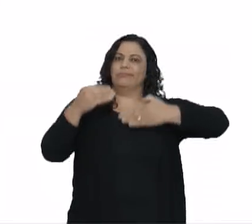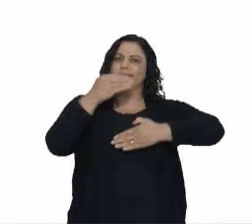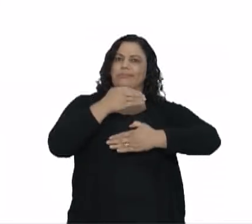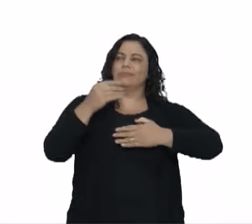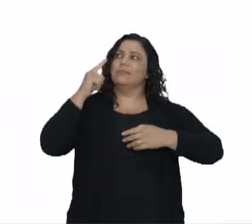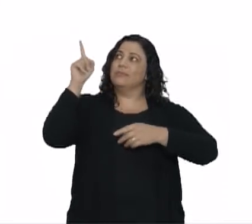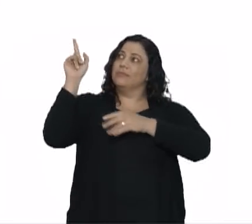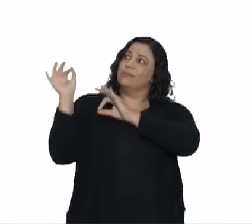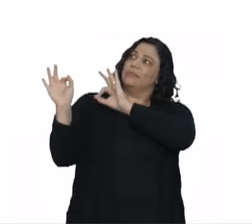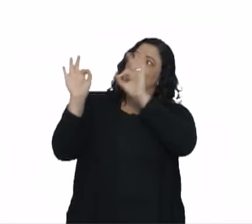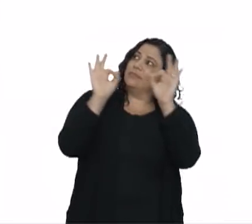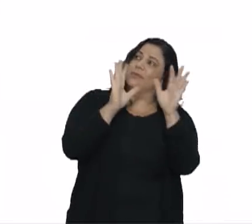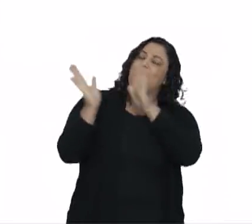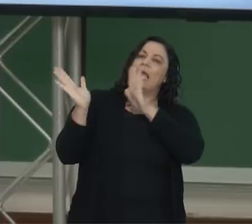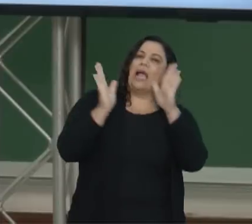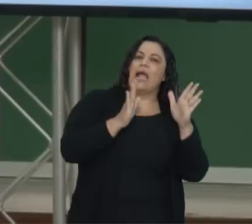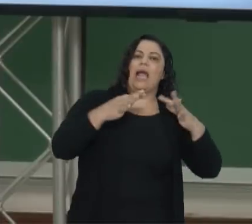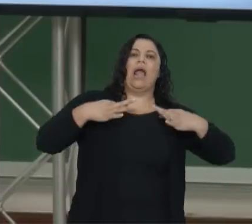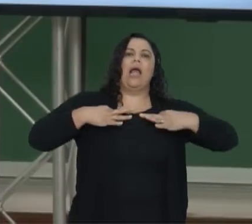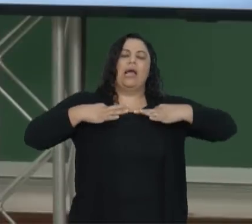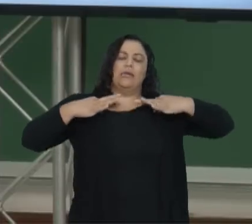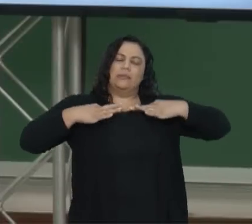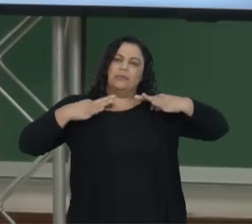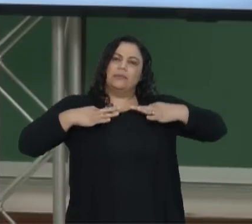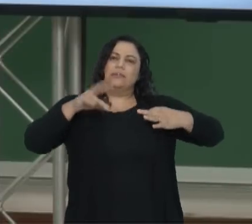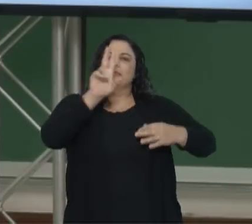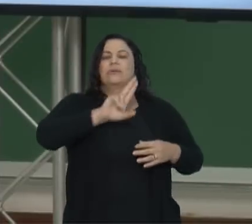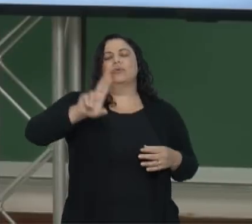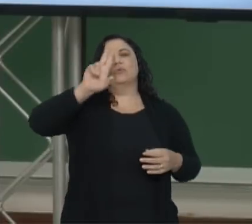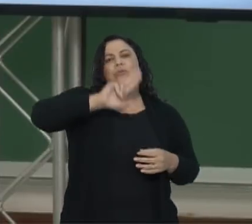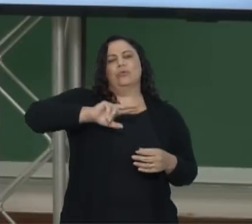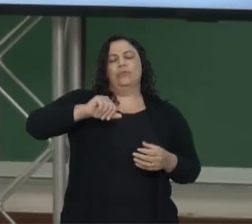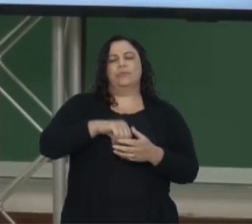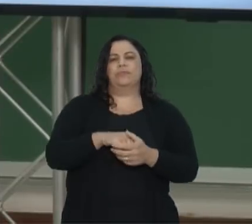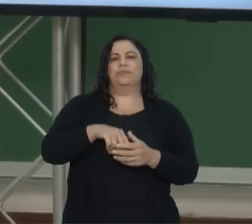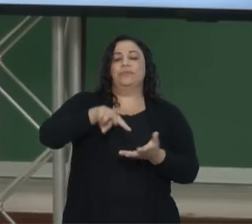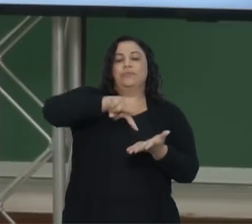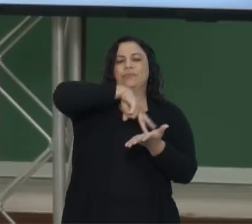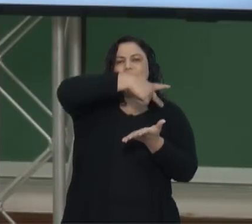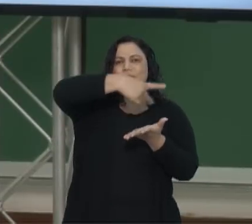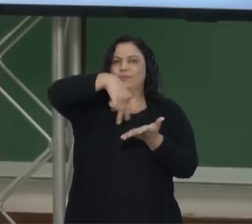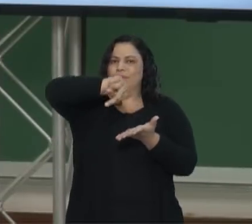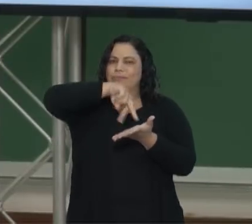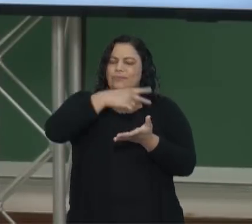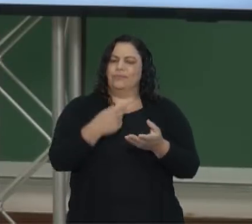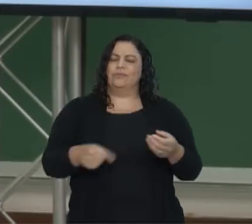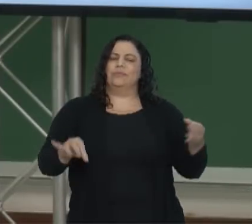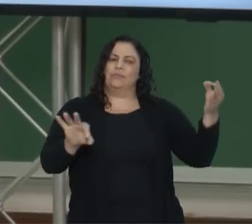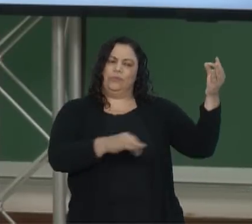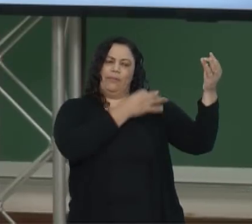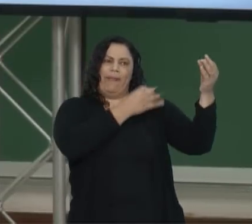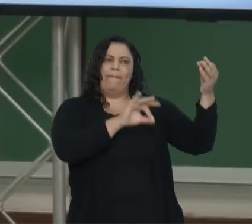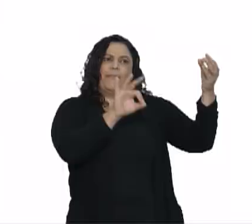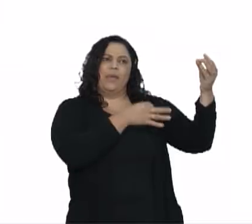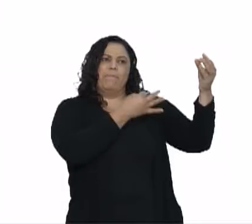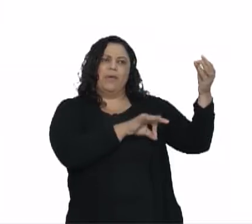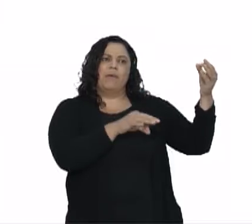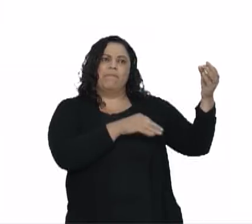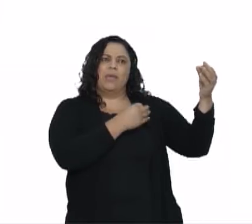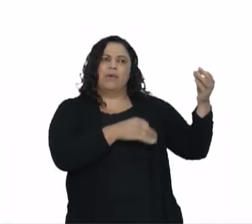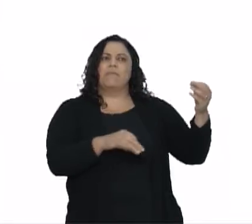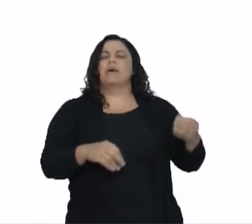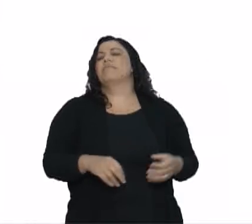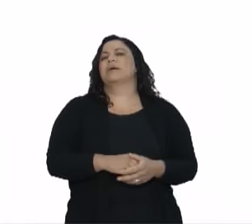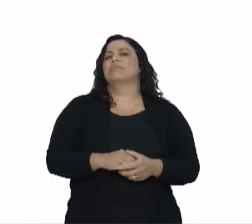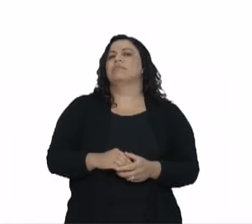trajes que se utiliza, os movimentos que eles fazem, os instrumentos musicais, tudo isso compõe